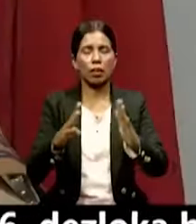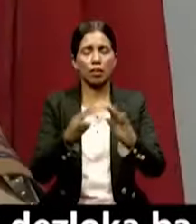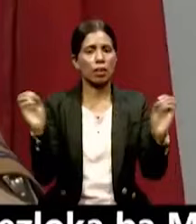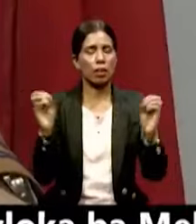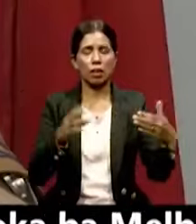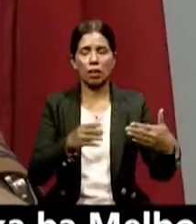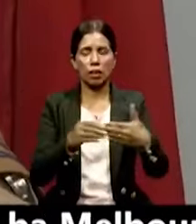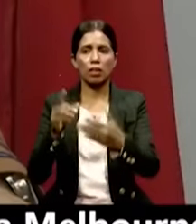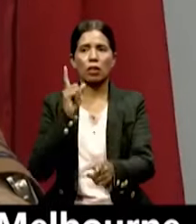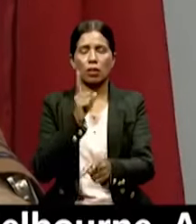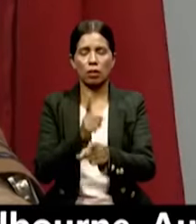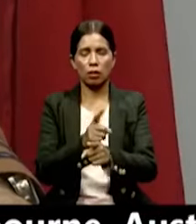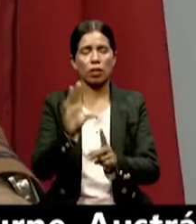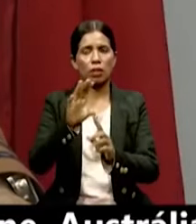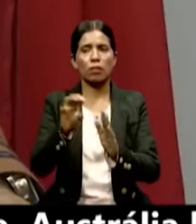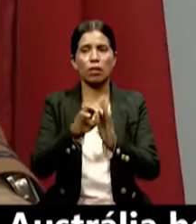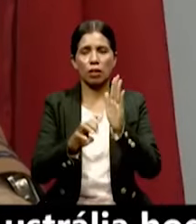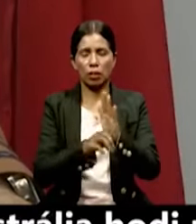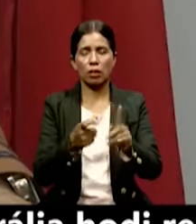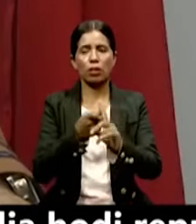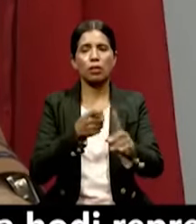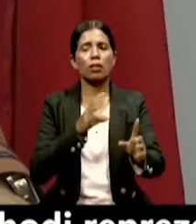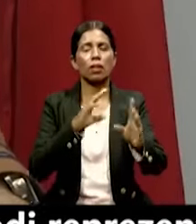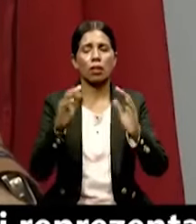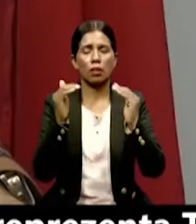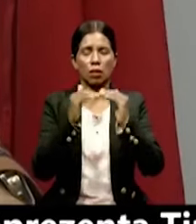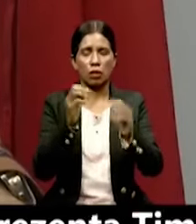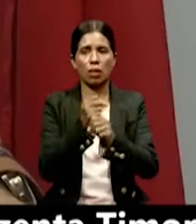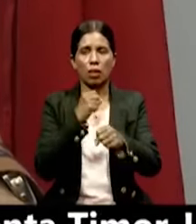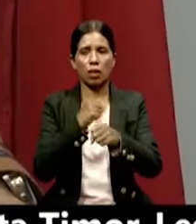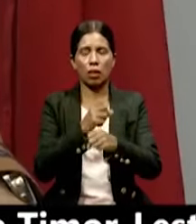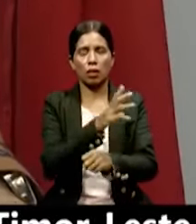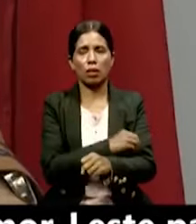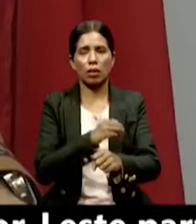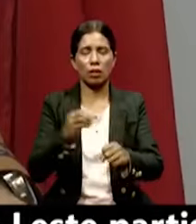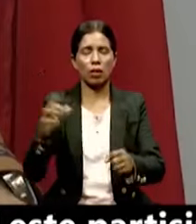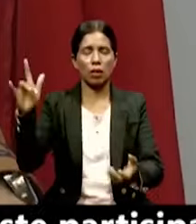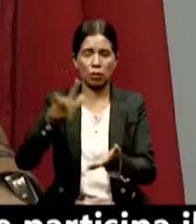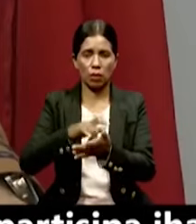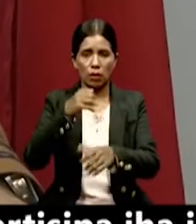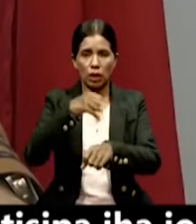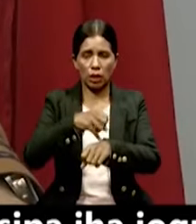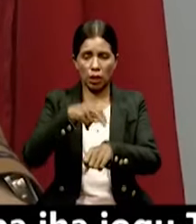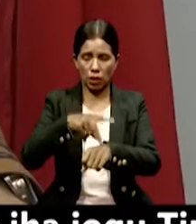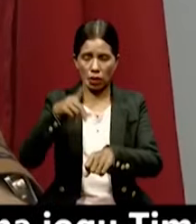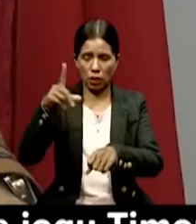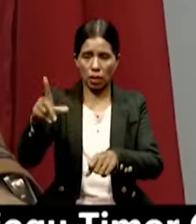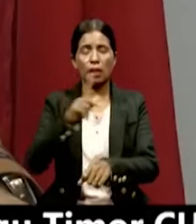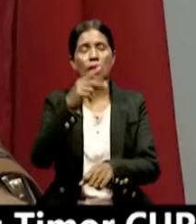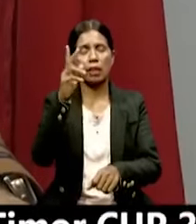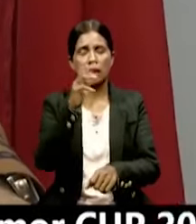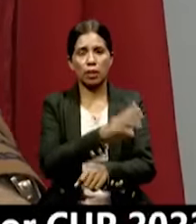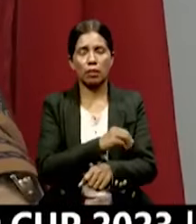desorganizado. Se afastado, a Tolia Hiraknelli, Rússia Conferência da Imprensa, na Bialau, e a Sala Conferência Aeroporto Internacional Nicolau Lobato, Quintané, a